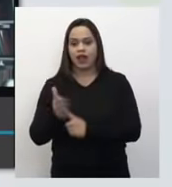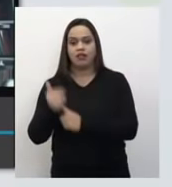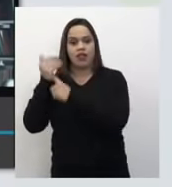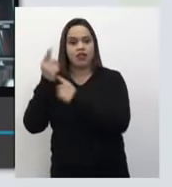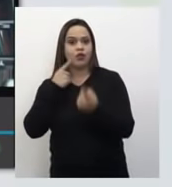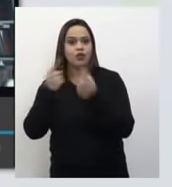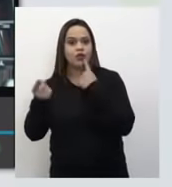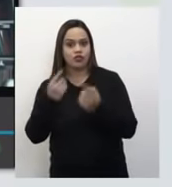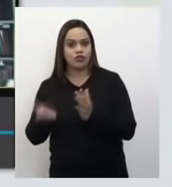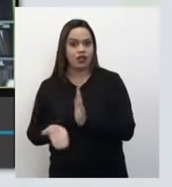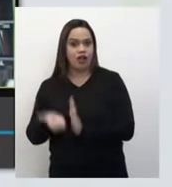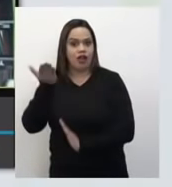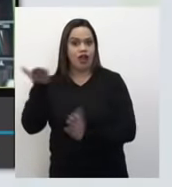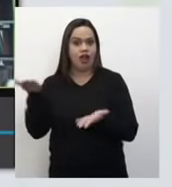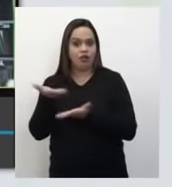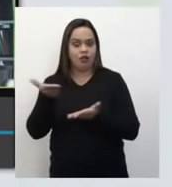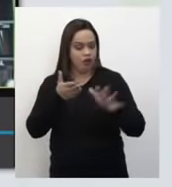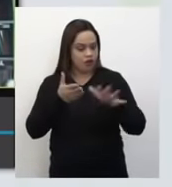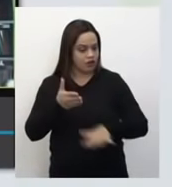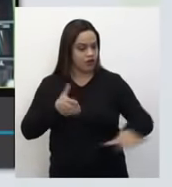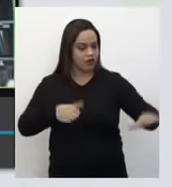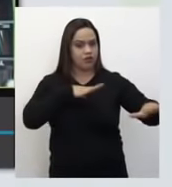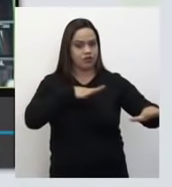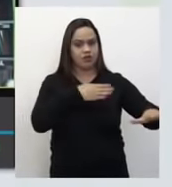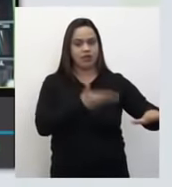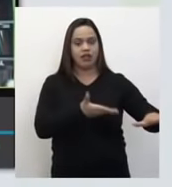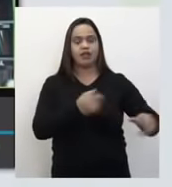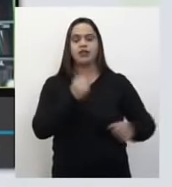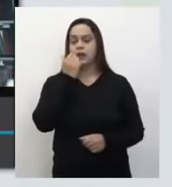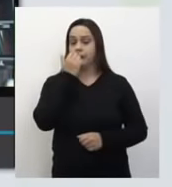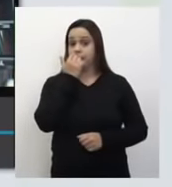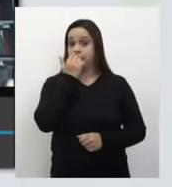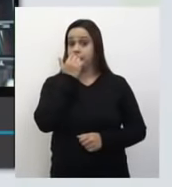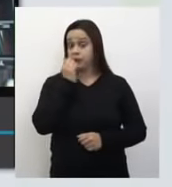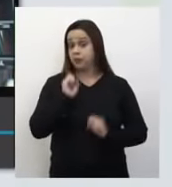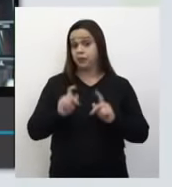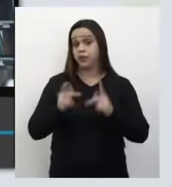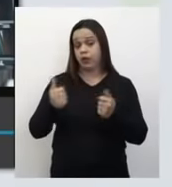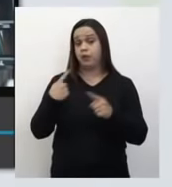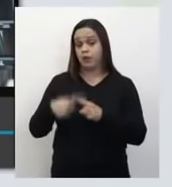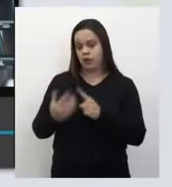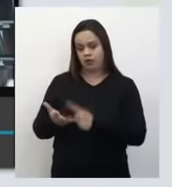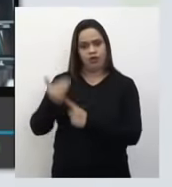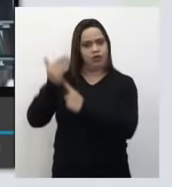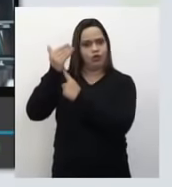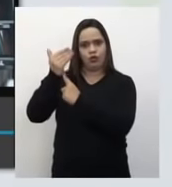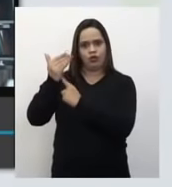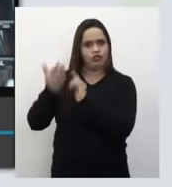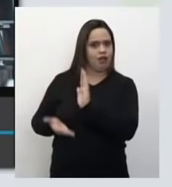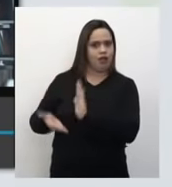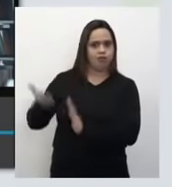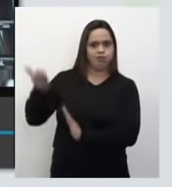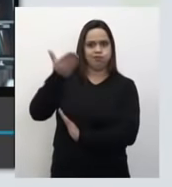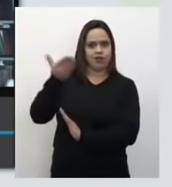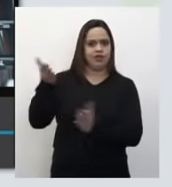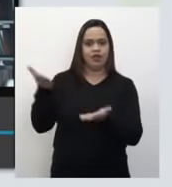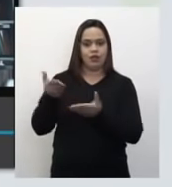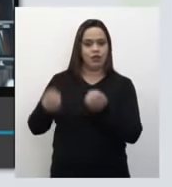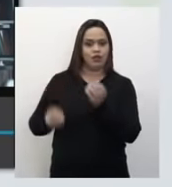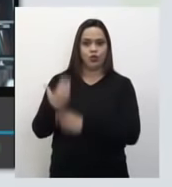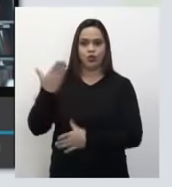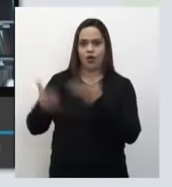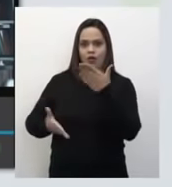tecnologias emergentes e esse ambiente urbano? Muito bem. Bom, primeiro, o que é tecnologia emergente? São essas tecnologias que estão aparecendo agora,